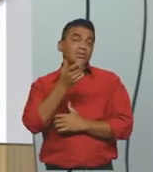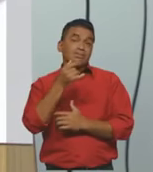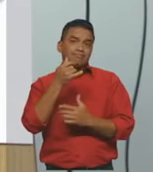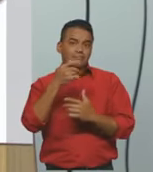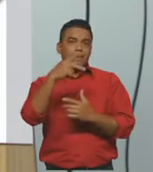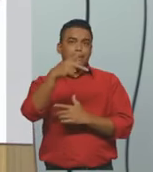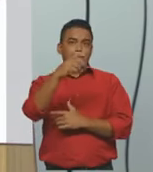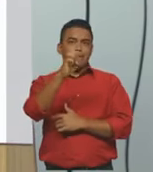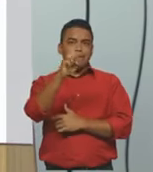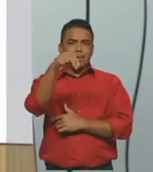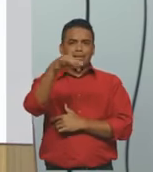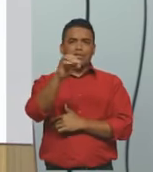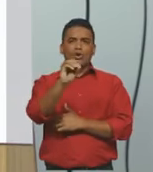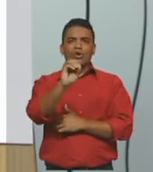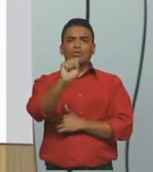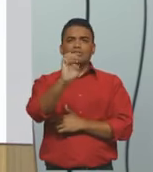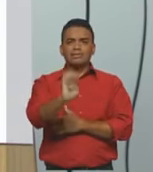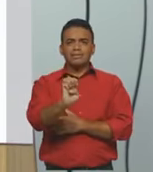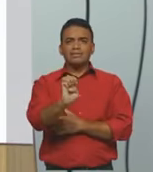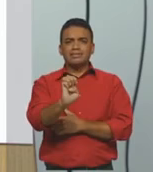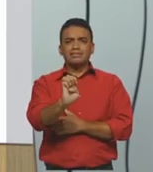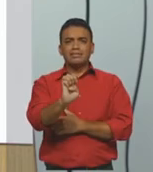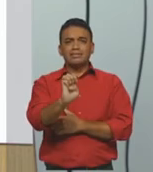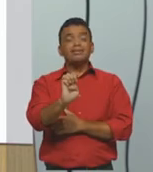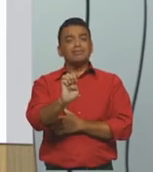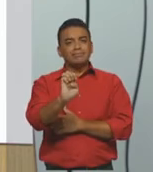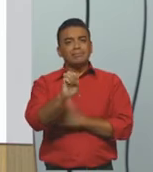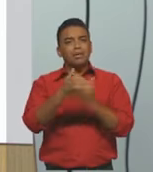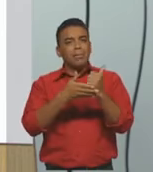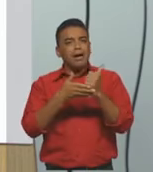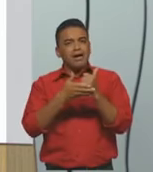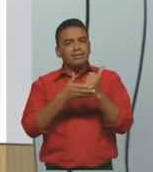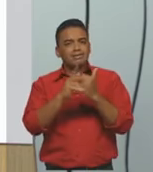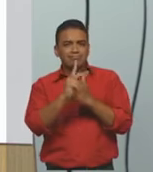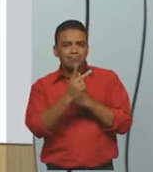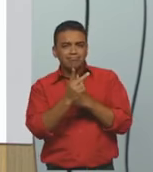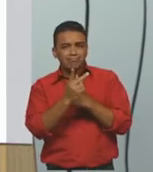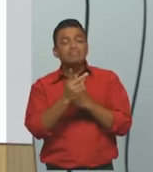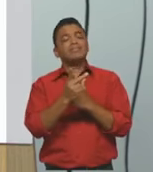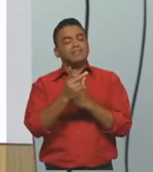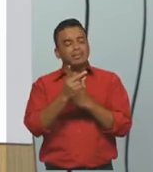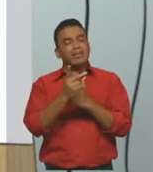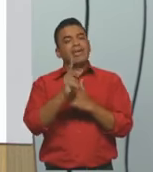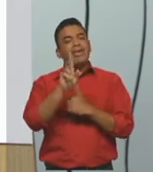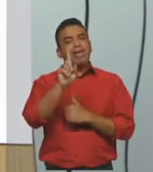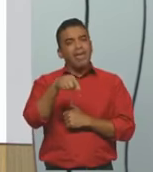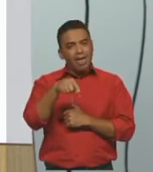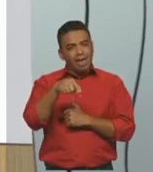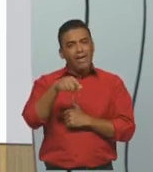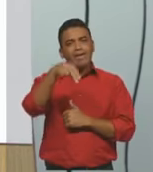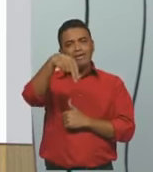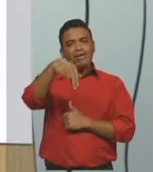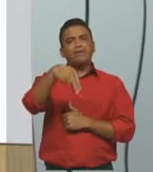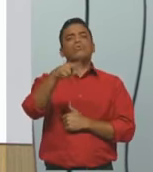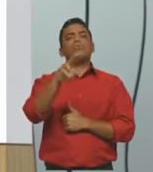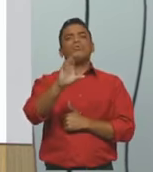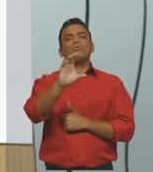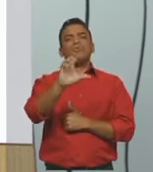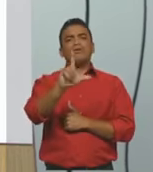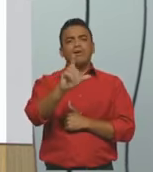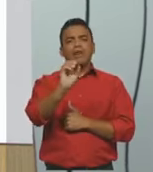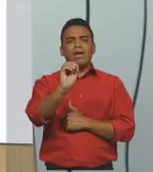pentose e a base nitrogenada, nós chamamos, então, de nucleotídeo. E uma sequência, então,